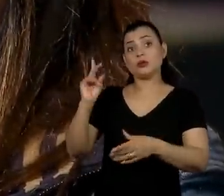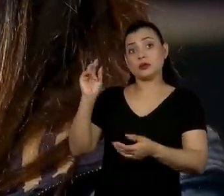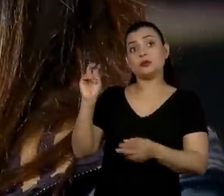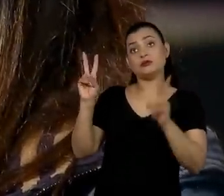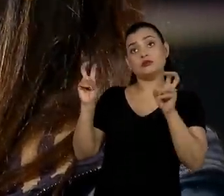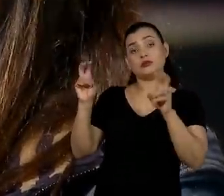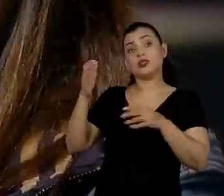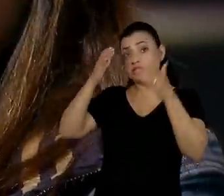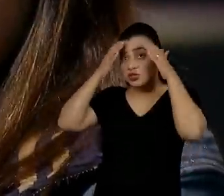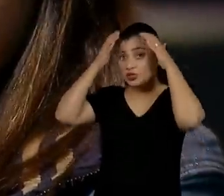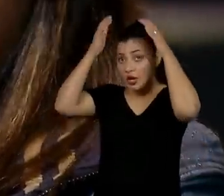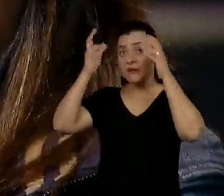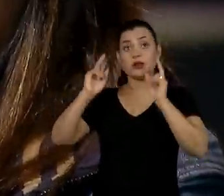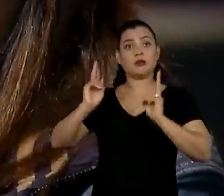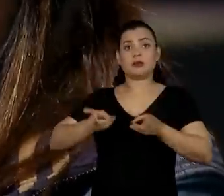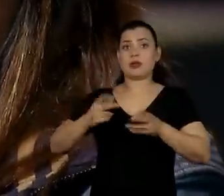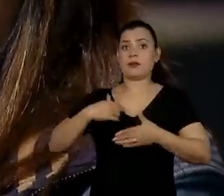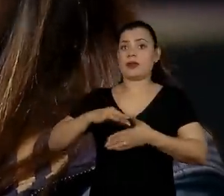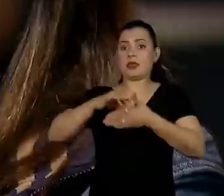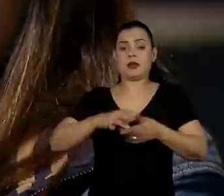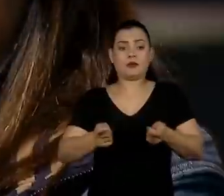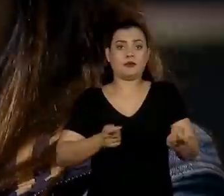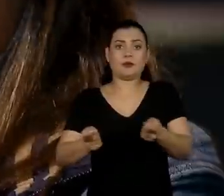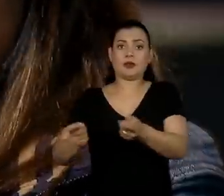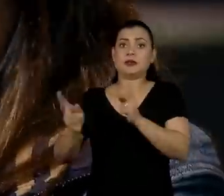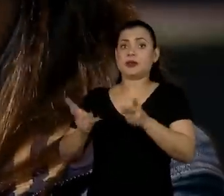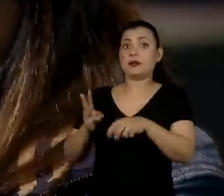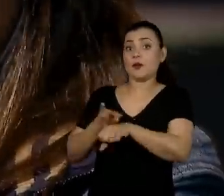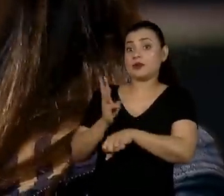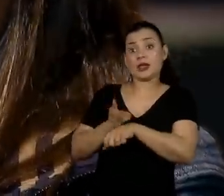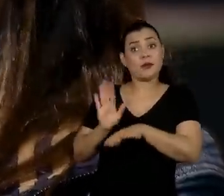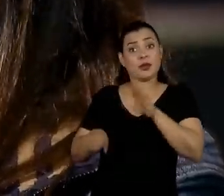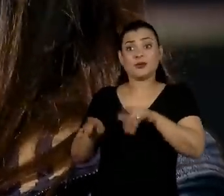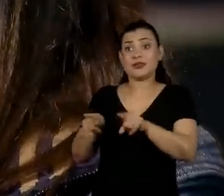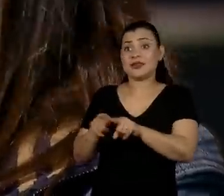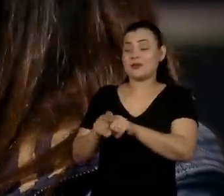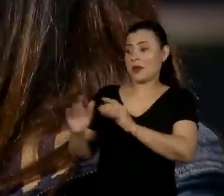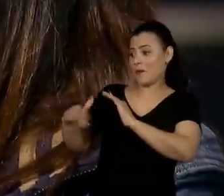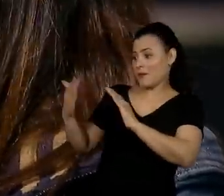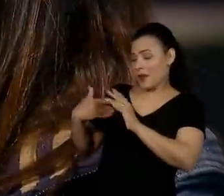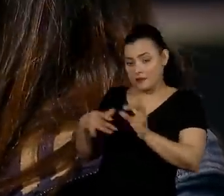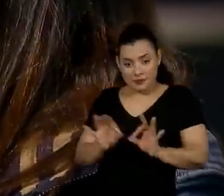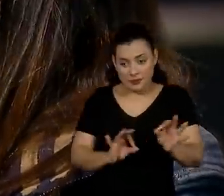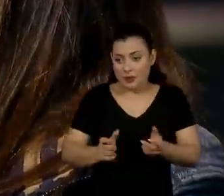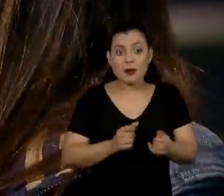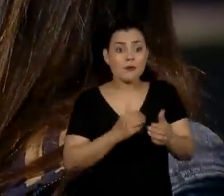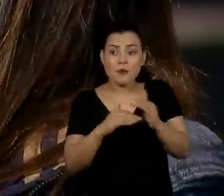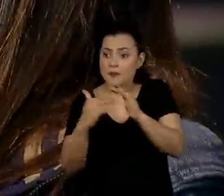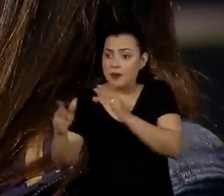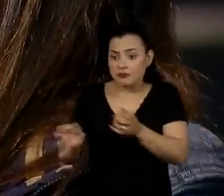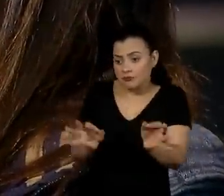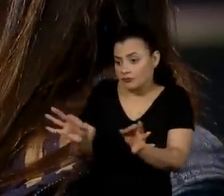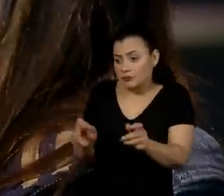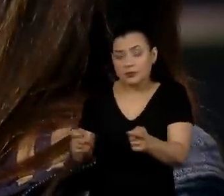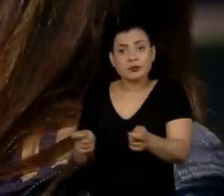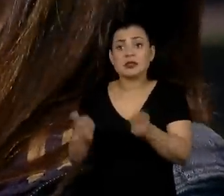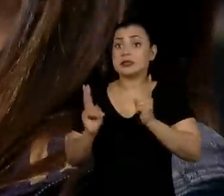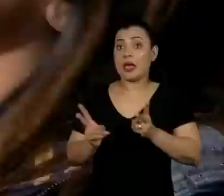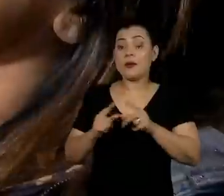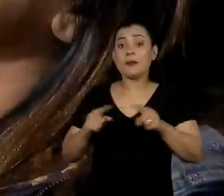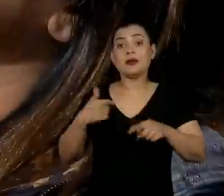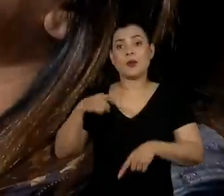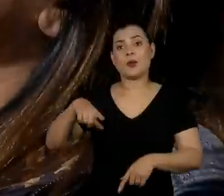chamada de chefe posso porque eu tô sempre liderando seja até pelo WhatsApp né eu tô sempre liderando mas eu ainda